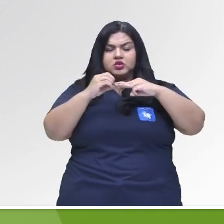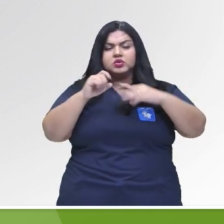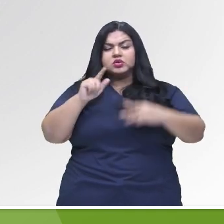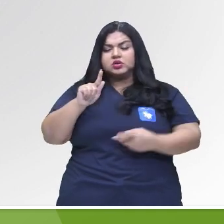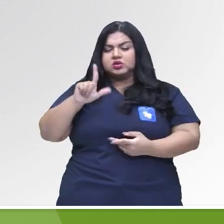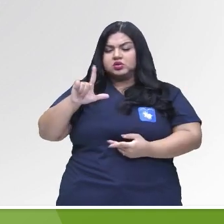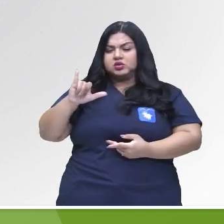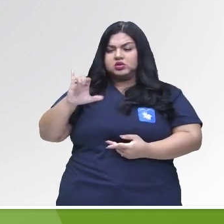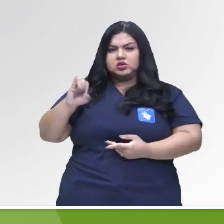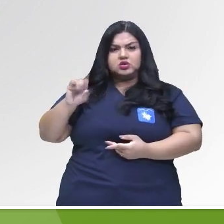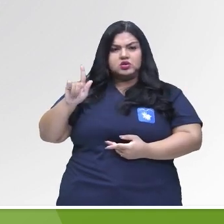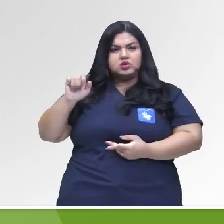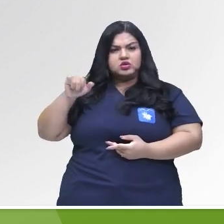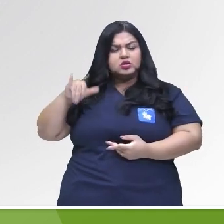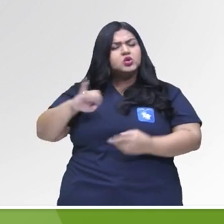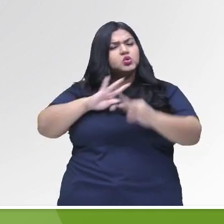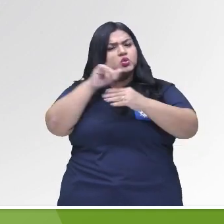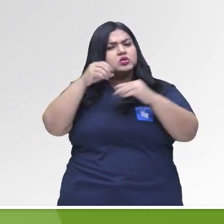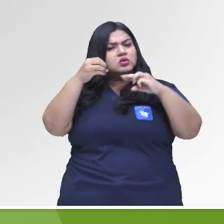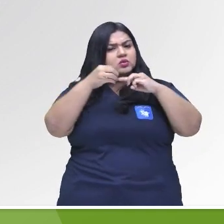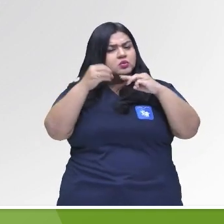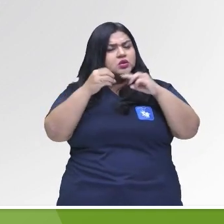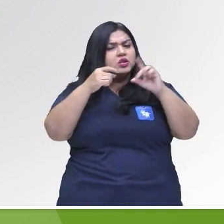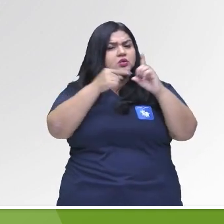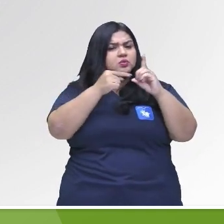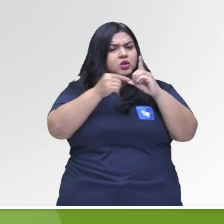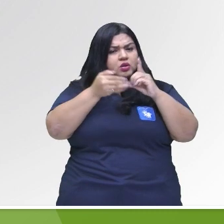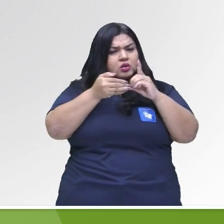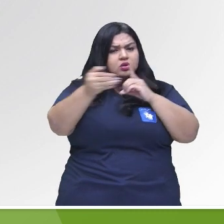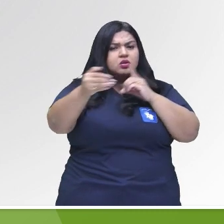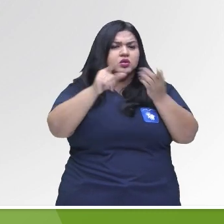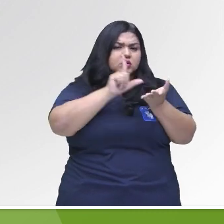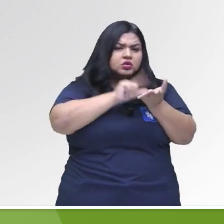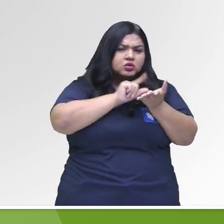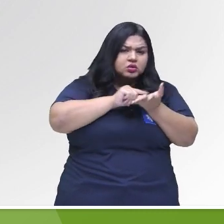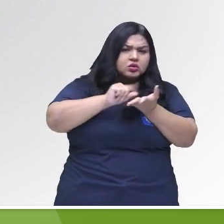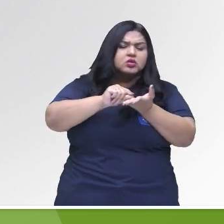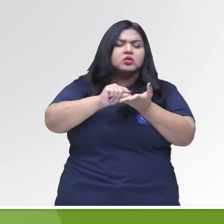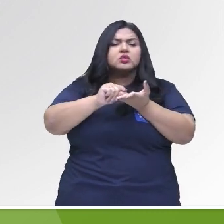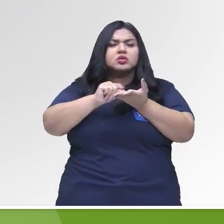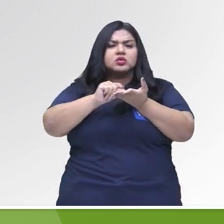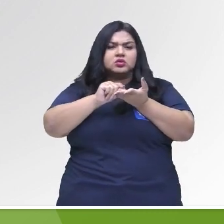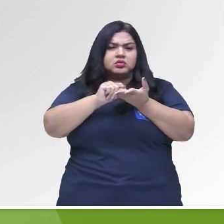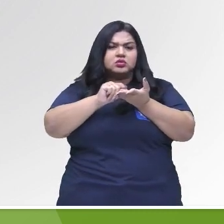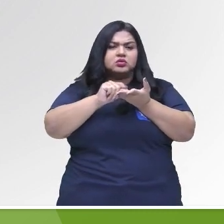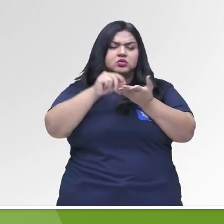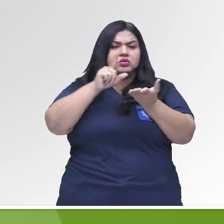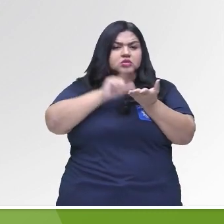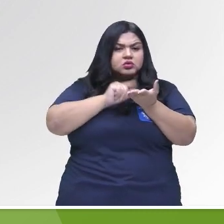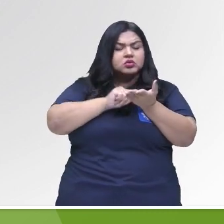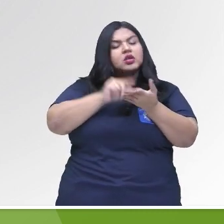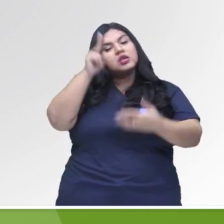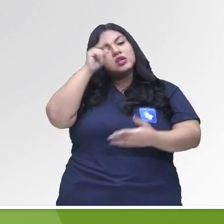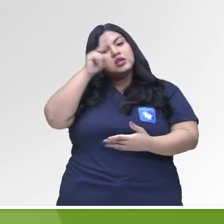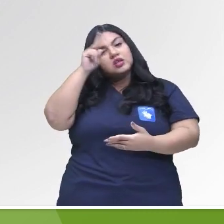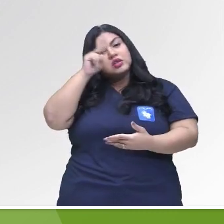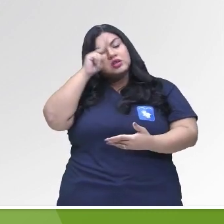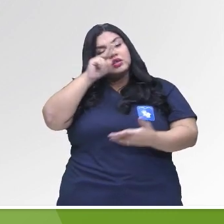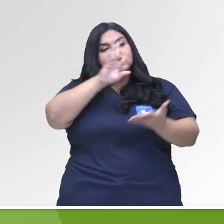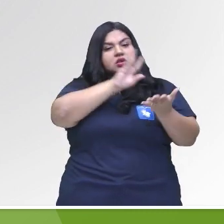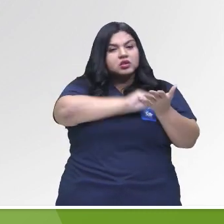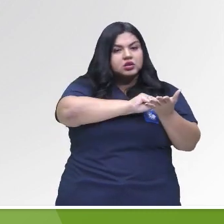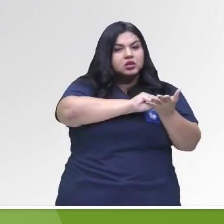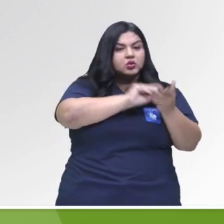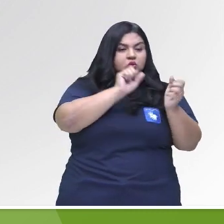glicogênio, todas são moléculas formadas a partir de pequenas moléculas, que são os monômeros. Lembrando que um polímero é